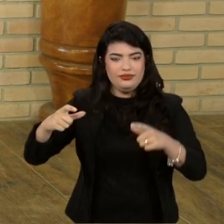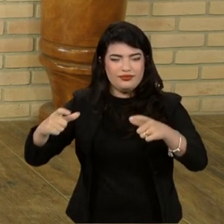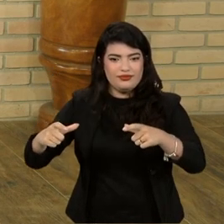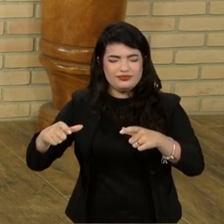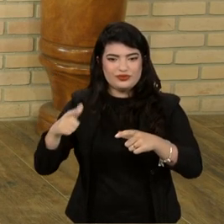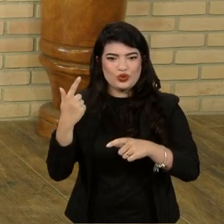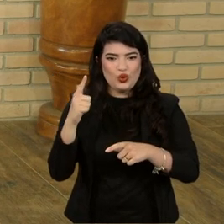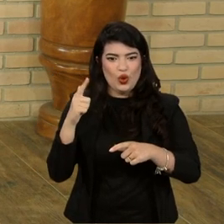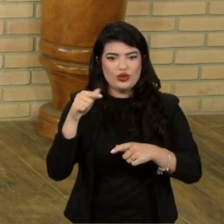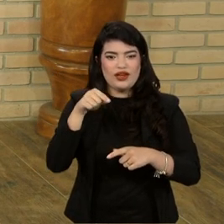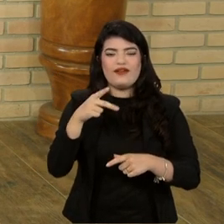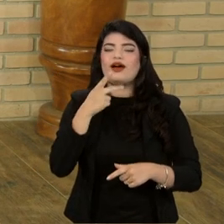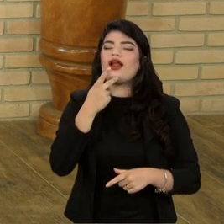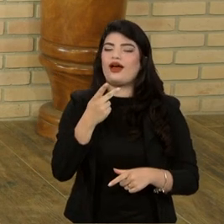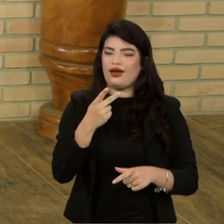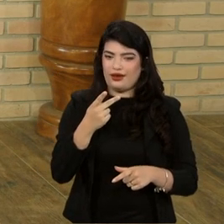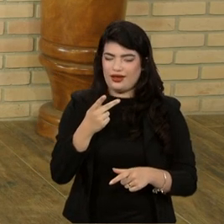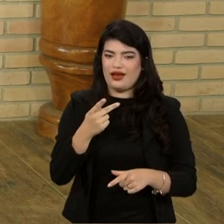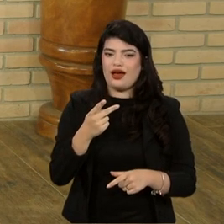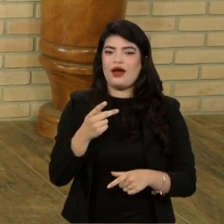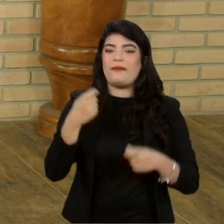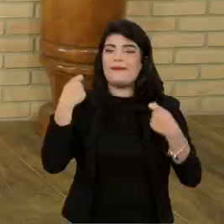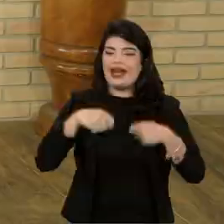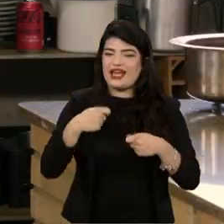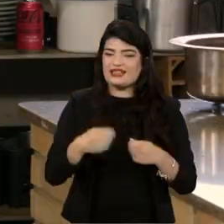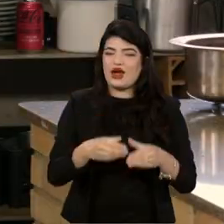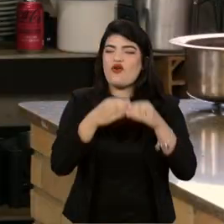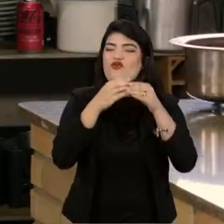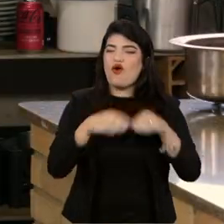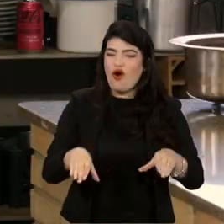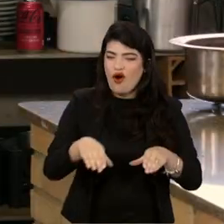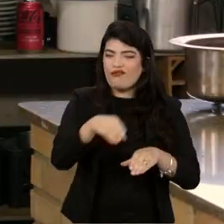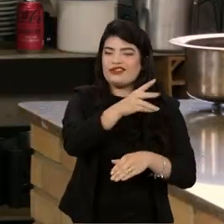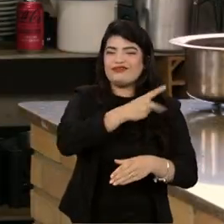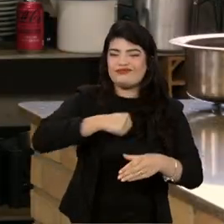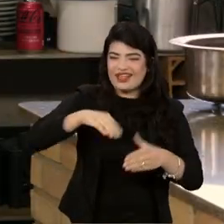falou assim, Paulinho, jogar um ovo aí agora, hein?